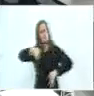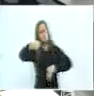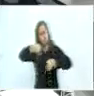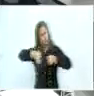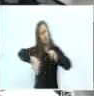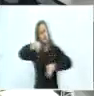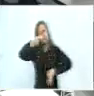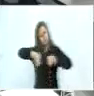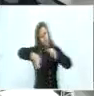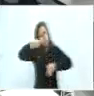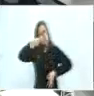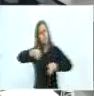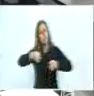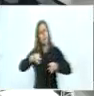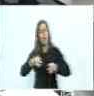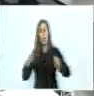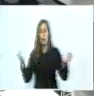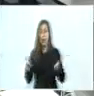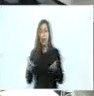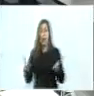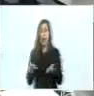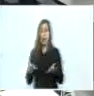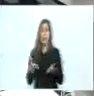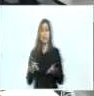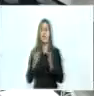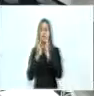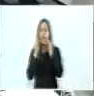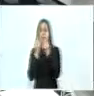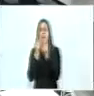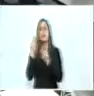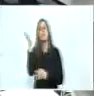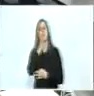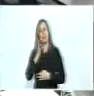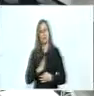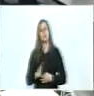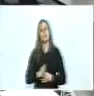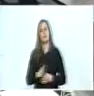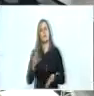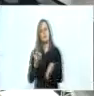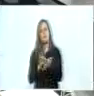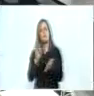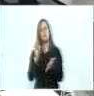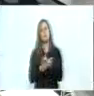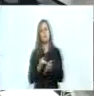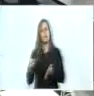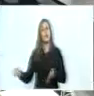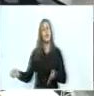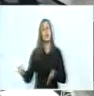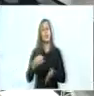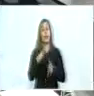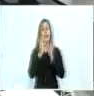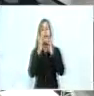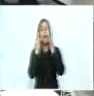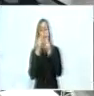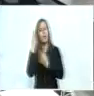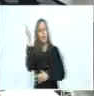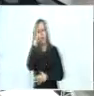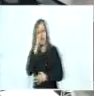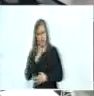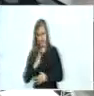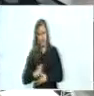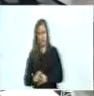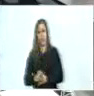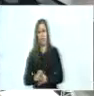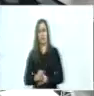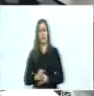à atual conjuntura das famílias brasileiras. As novas configurações da família brasileira e